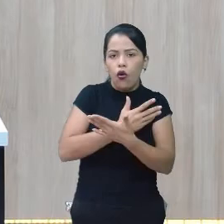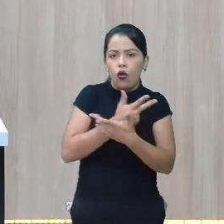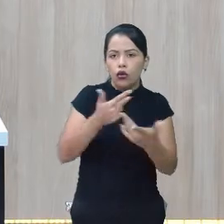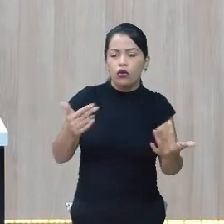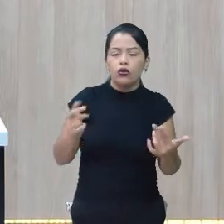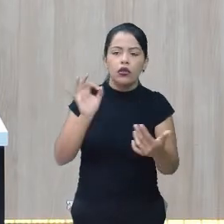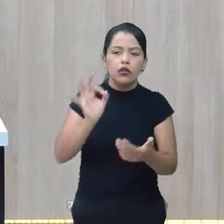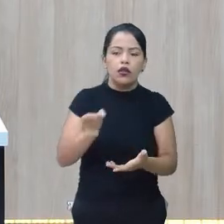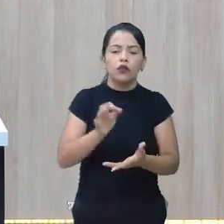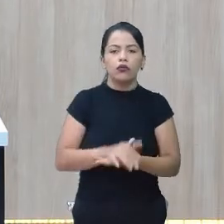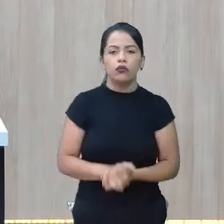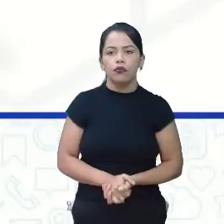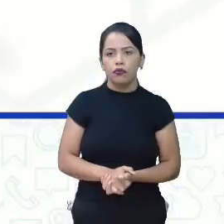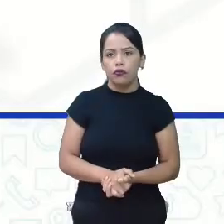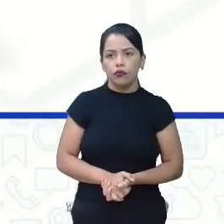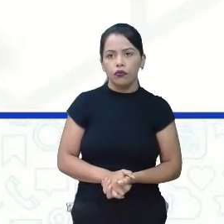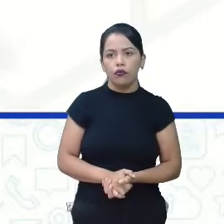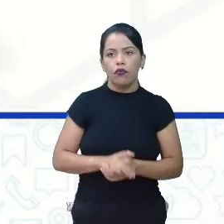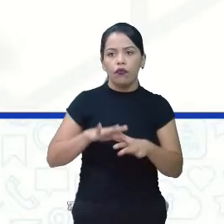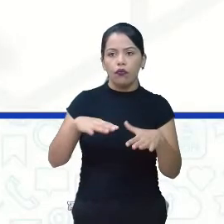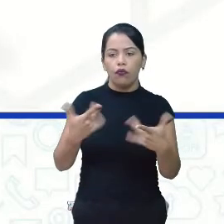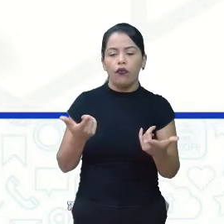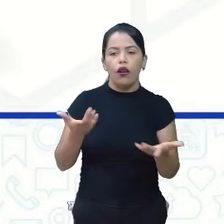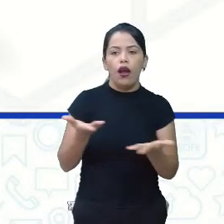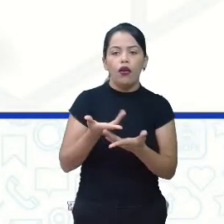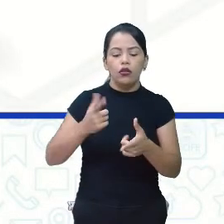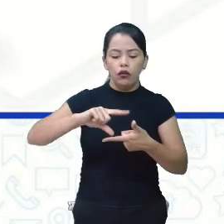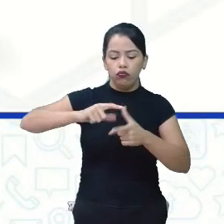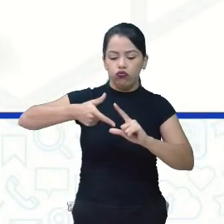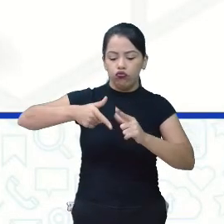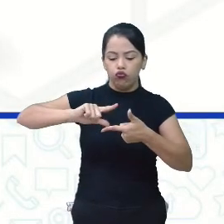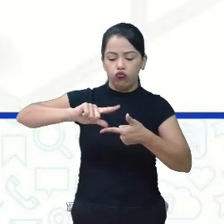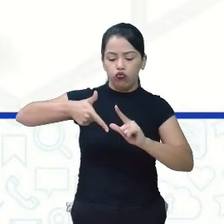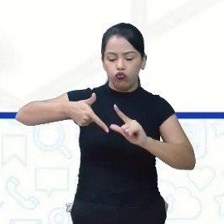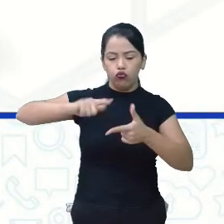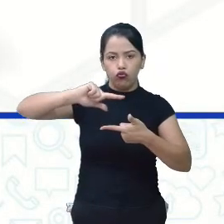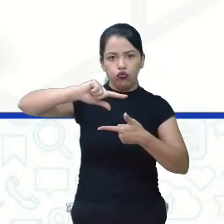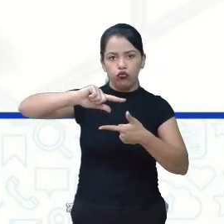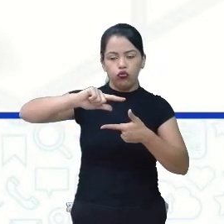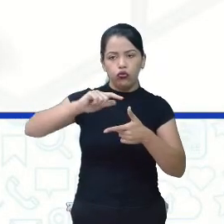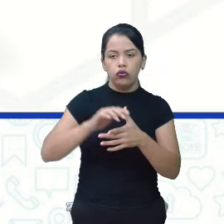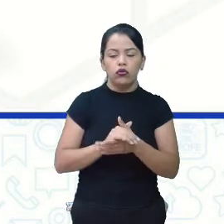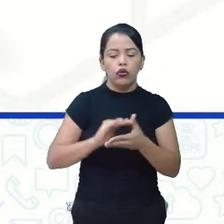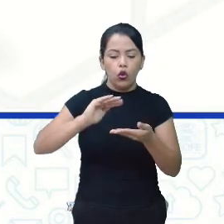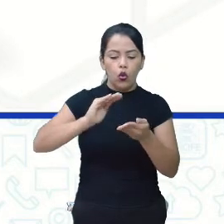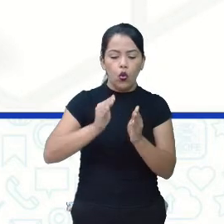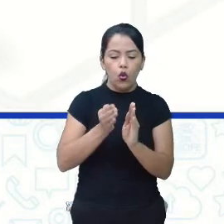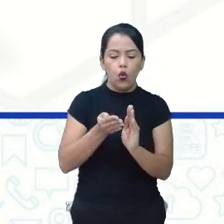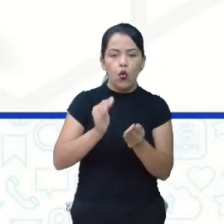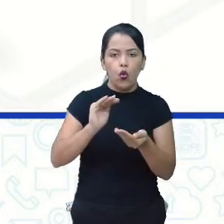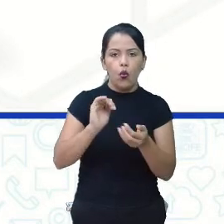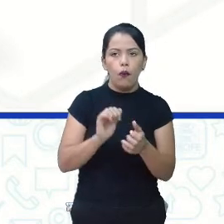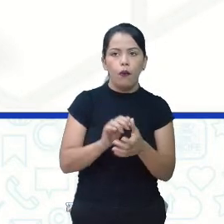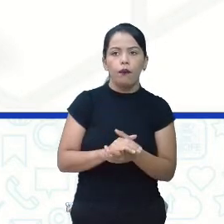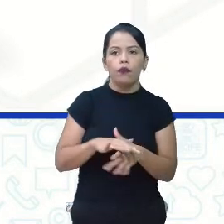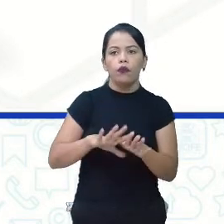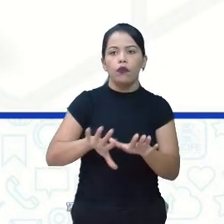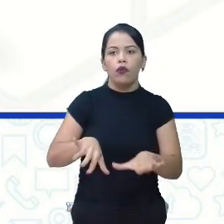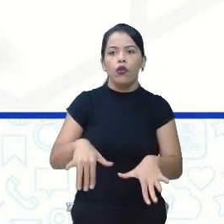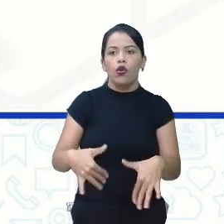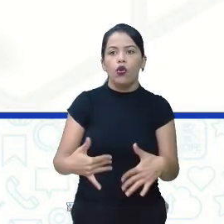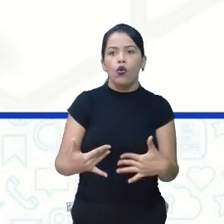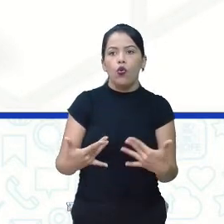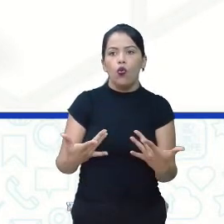atenção. Aqui a gente tem um cubo. Quando esses retângulos são quadrados, o bloco retangular é chamado de cubo.